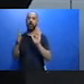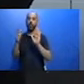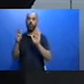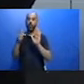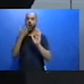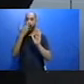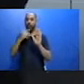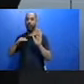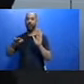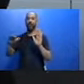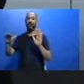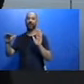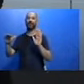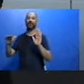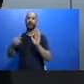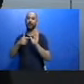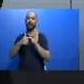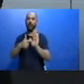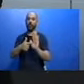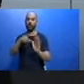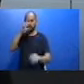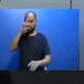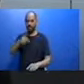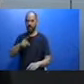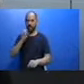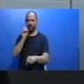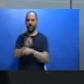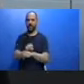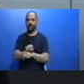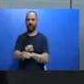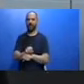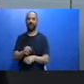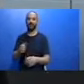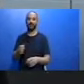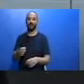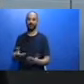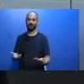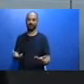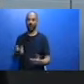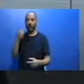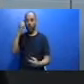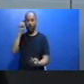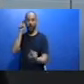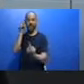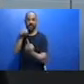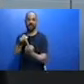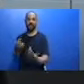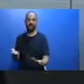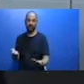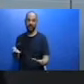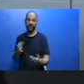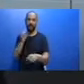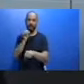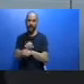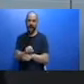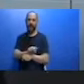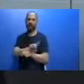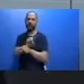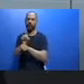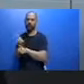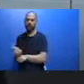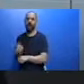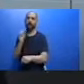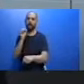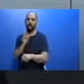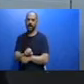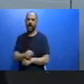garoto que indica a ordem de parar não é essa ideia do cartaz para de correr para de atender